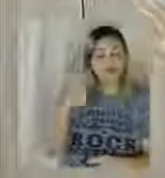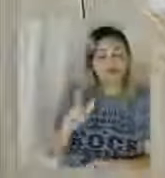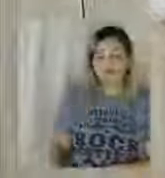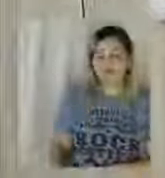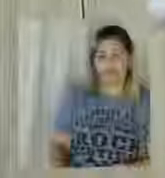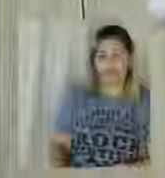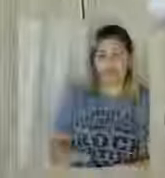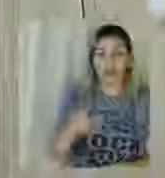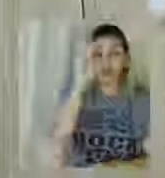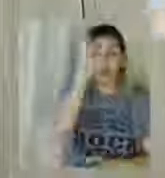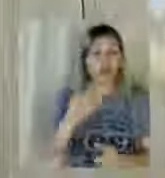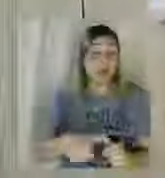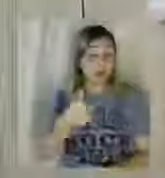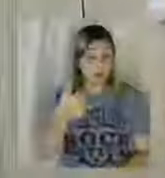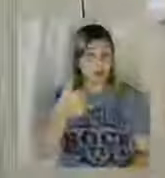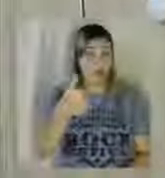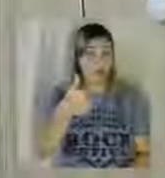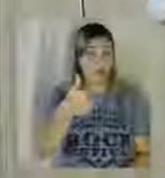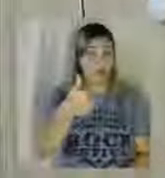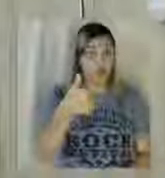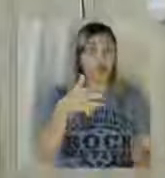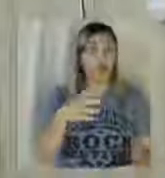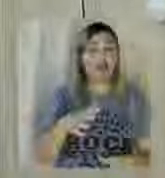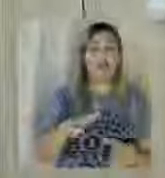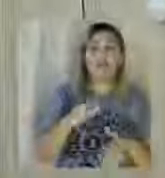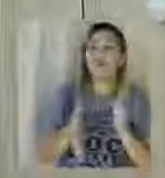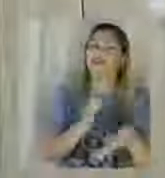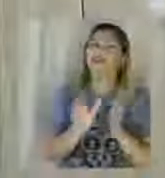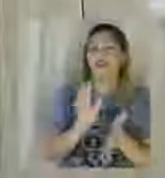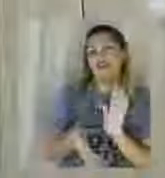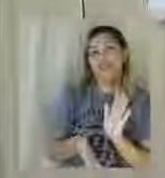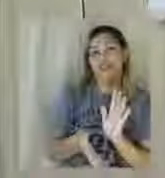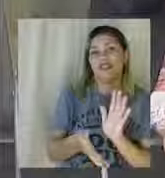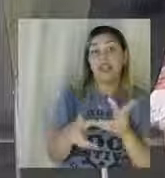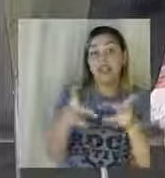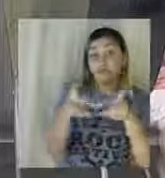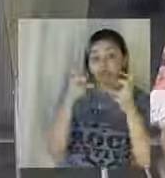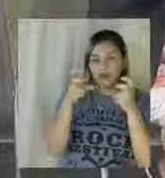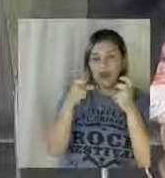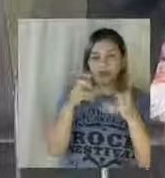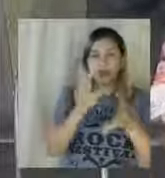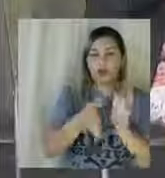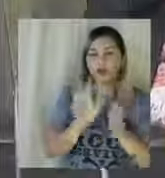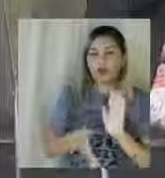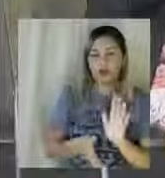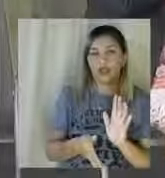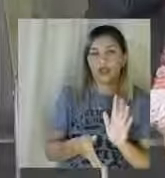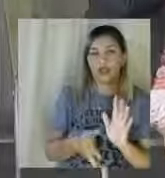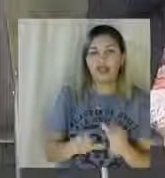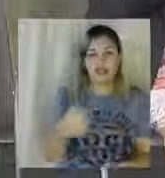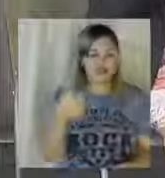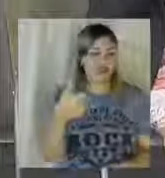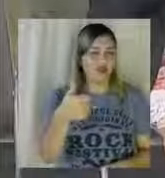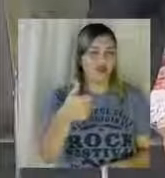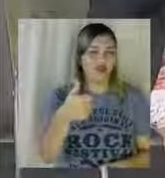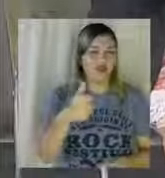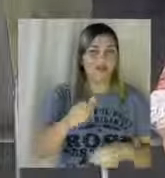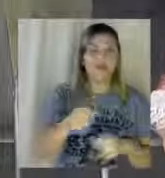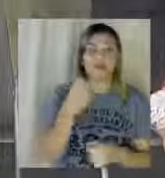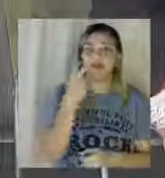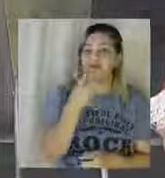Ela aprendia melhor através da Libras, e não através da voz. Houve uma resistência, então,